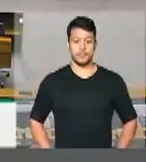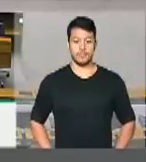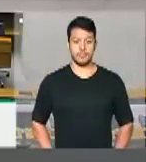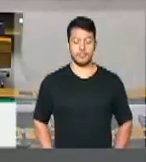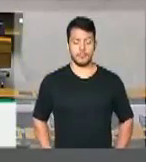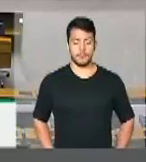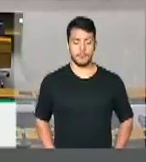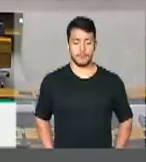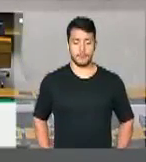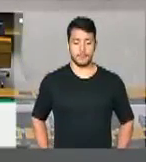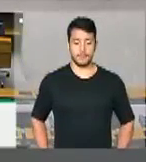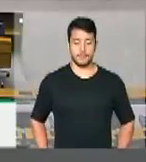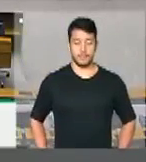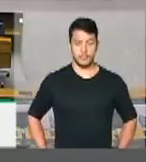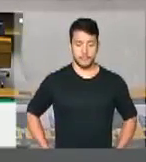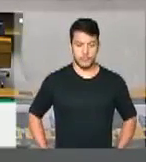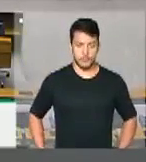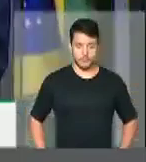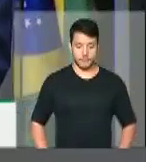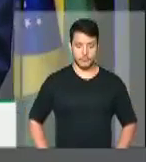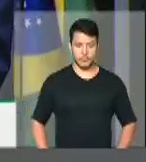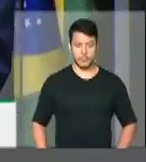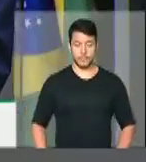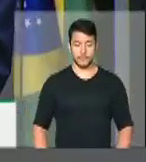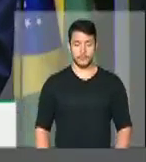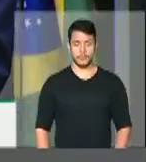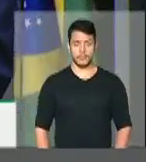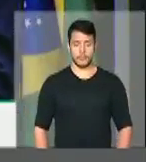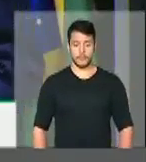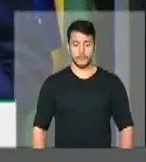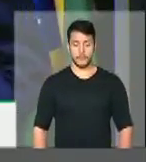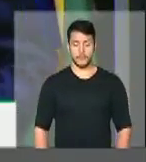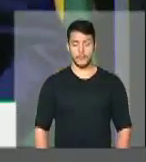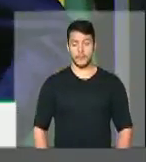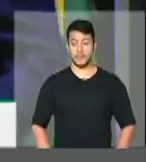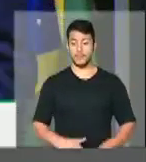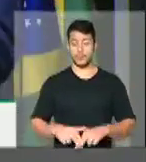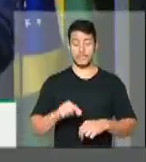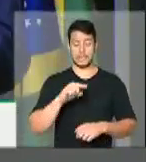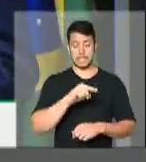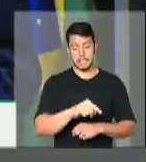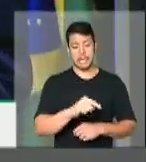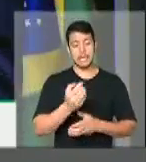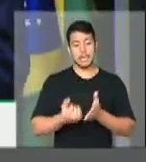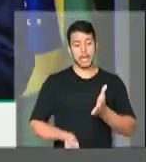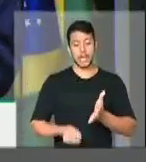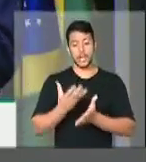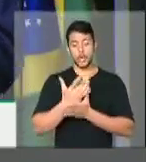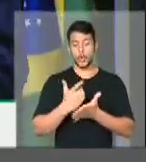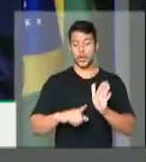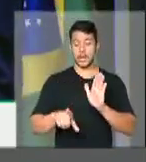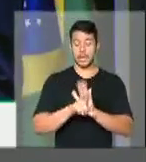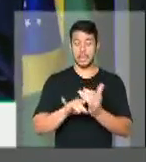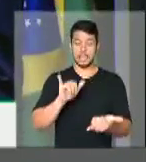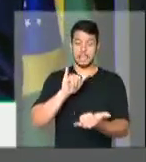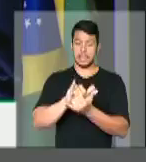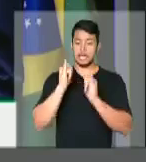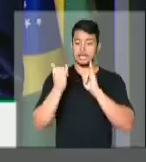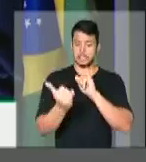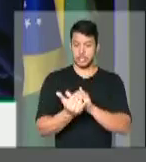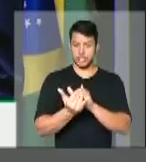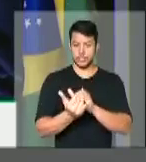do processo de abertura política do Brasil e, sobretudo, do processo de anistia que levou o abraço do povo brasileiro